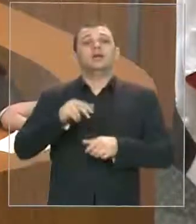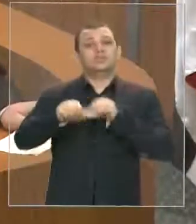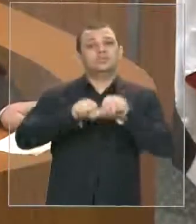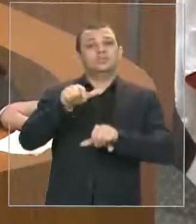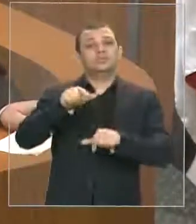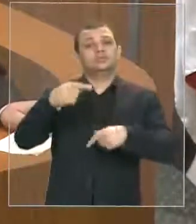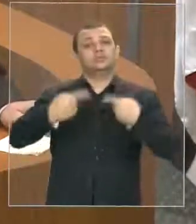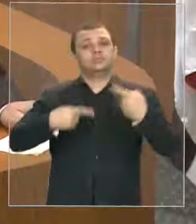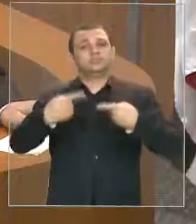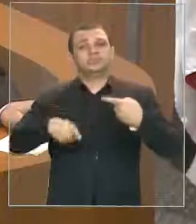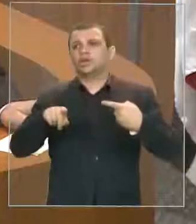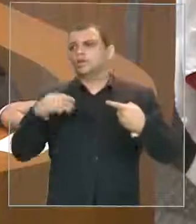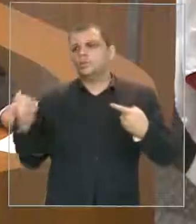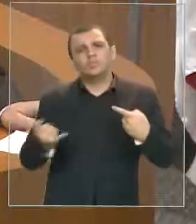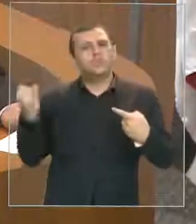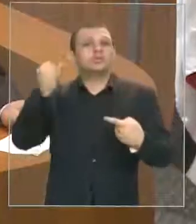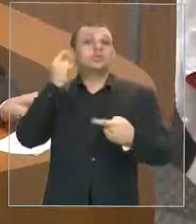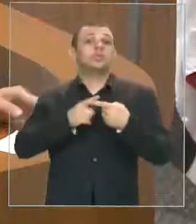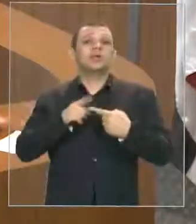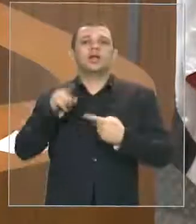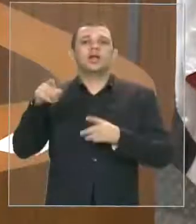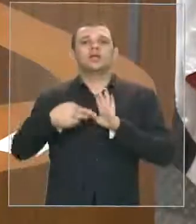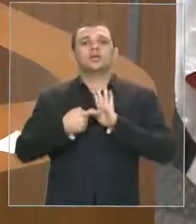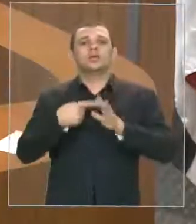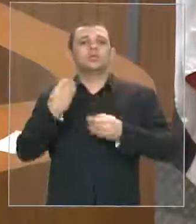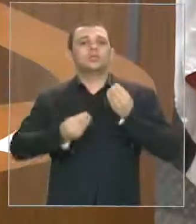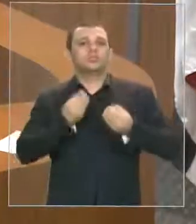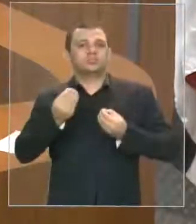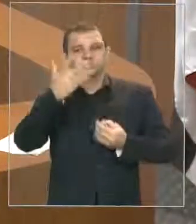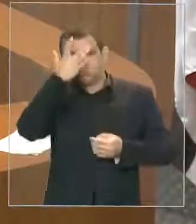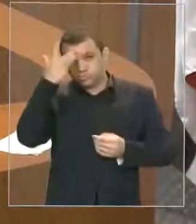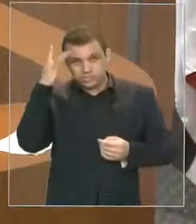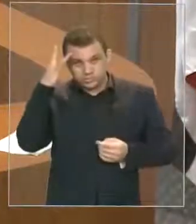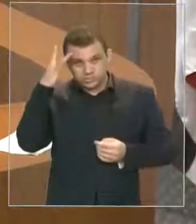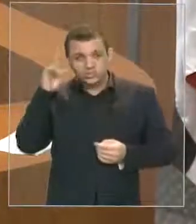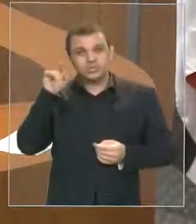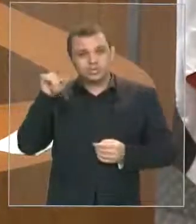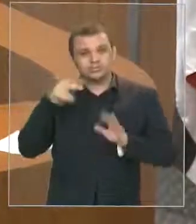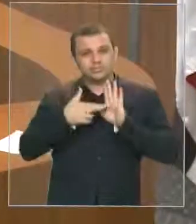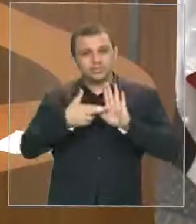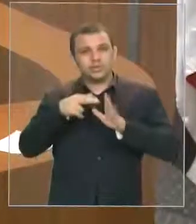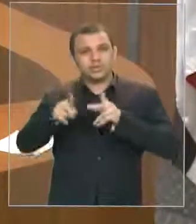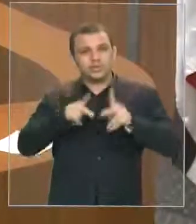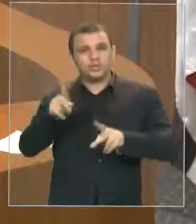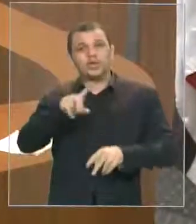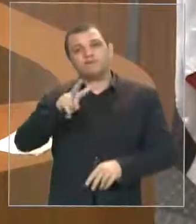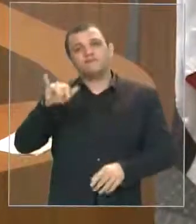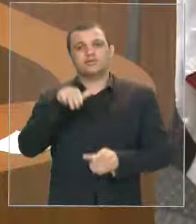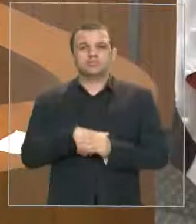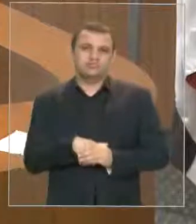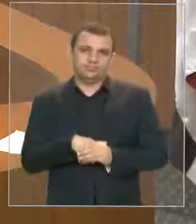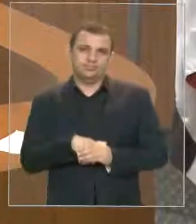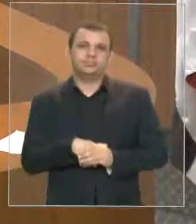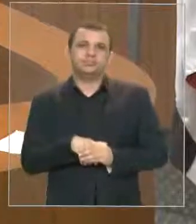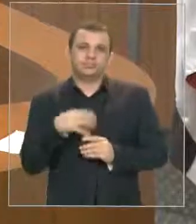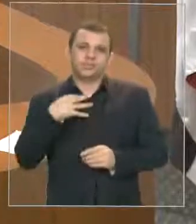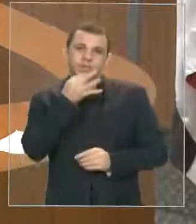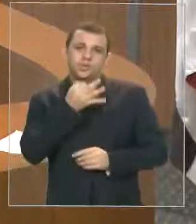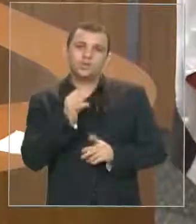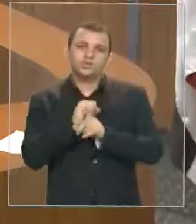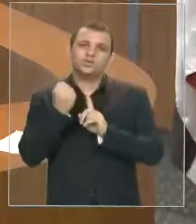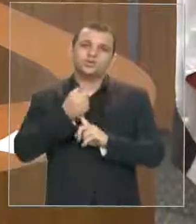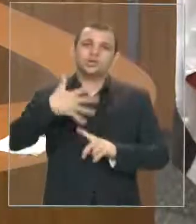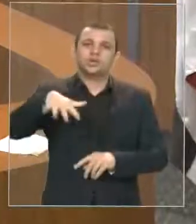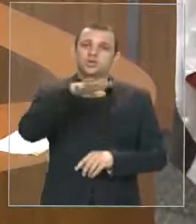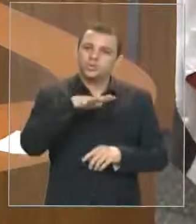do povo, os representantes da classe política. Então, é importante a participação diretamente da sociedade nessa discussão, e foi isso que a gente